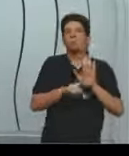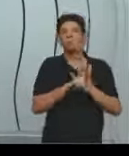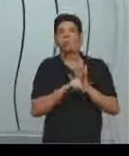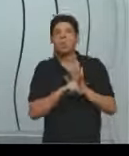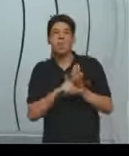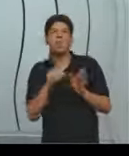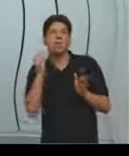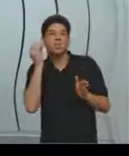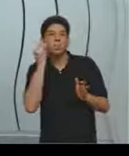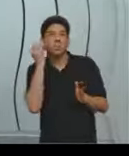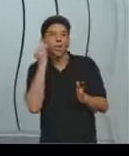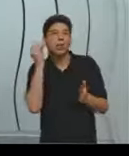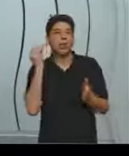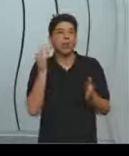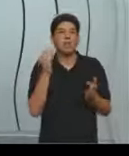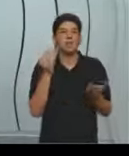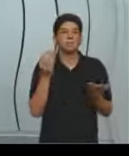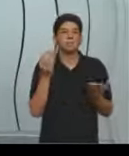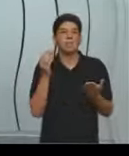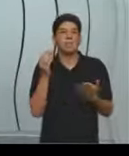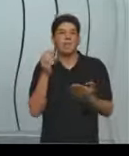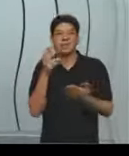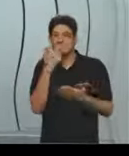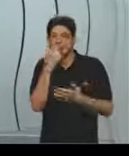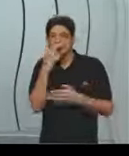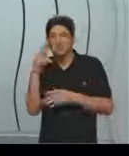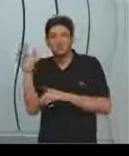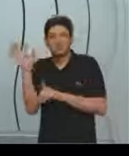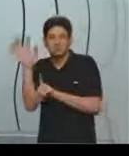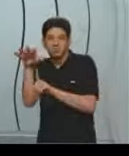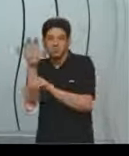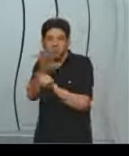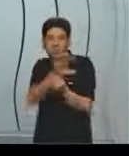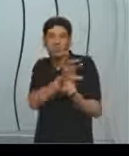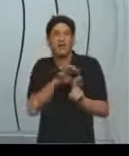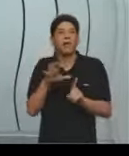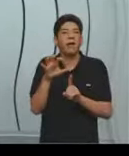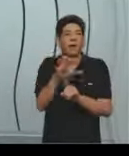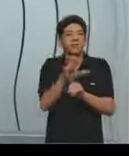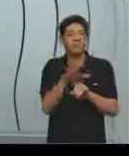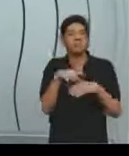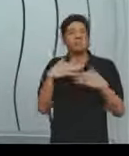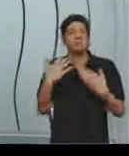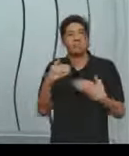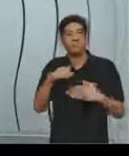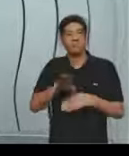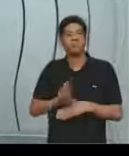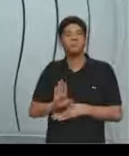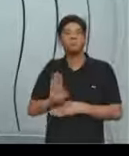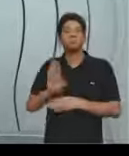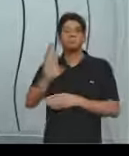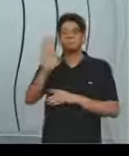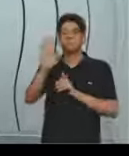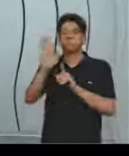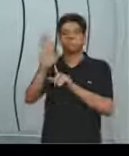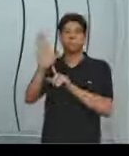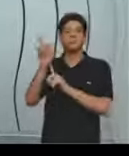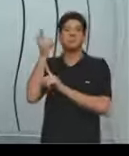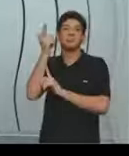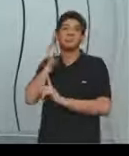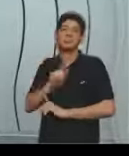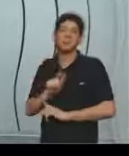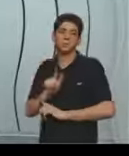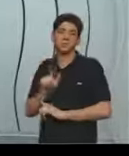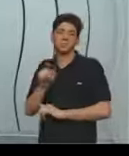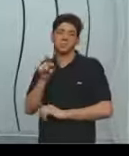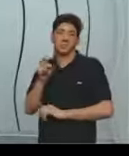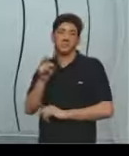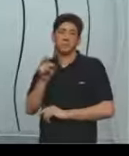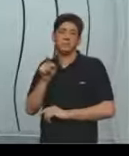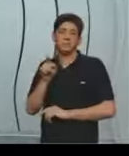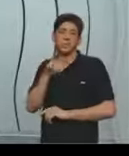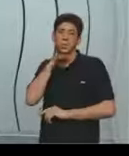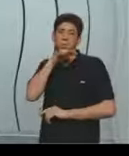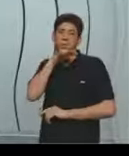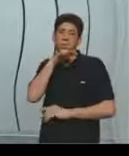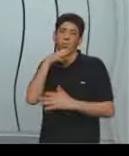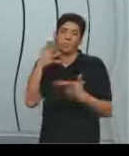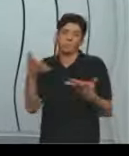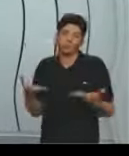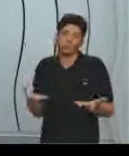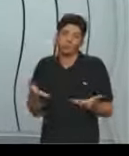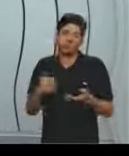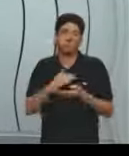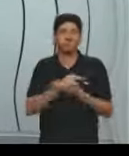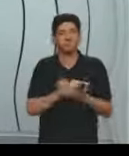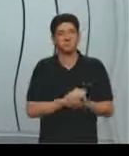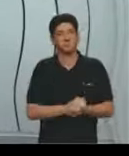tento trazer esse discurso e sua influên a qualidade processo que se o resultado disso é pessoas que não deveria estar lá chegando esses Passos